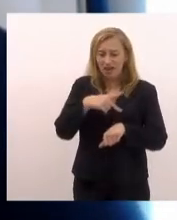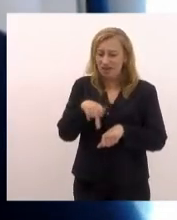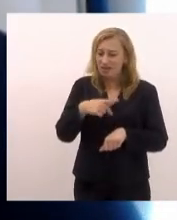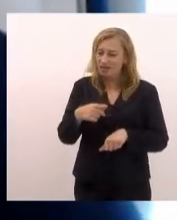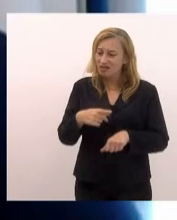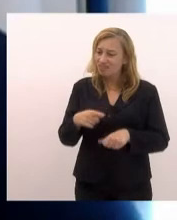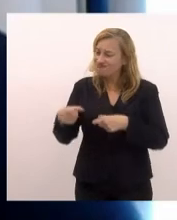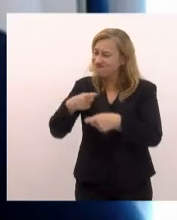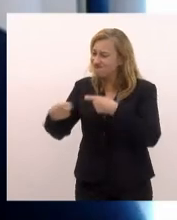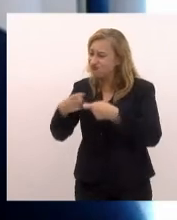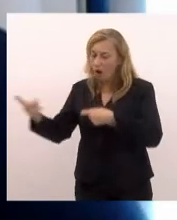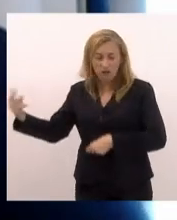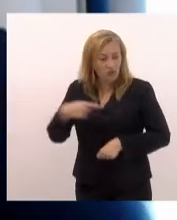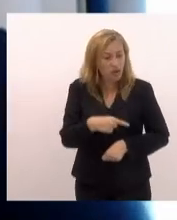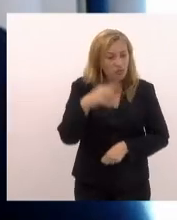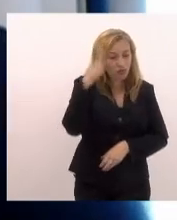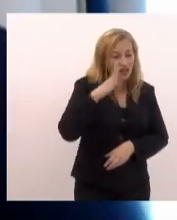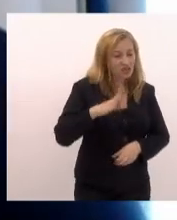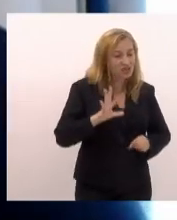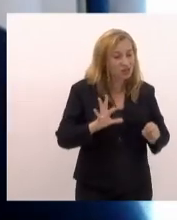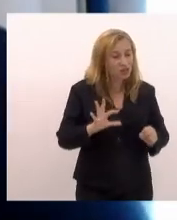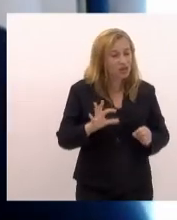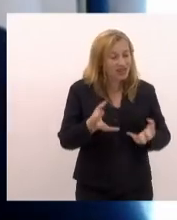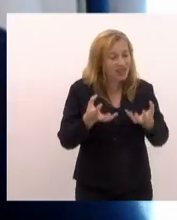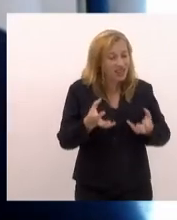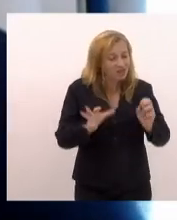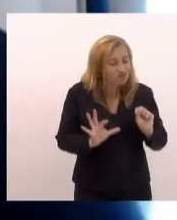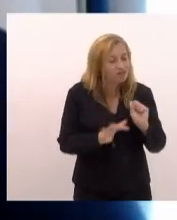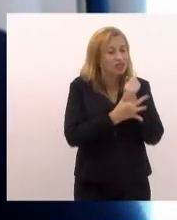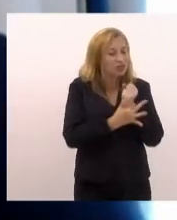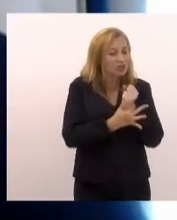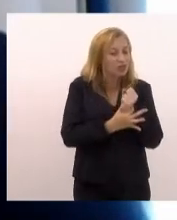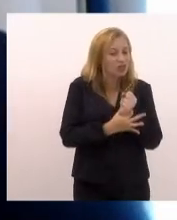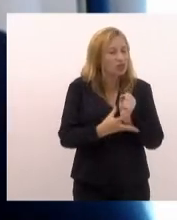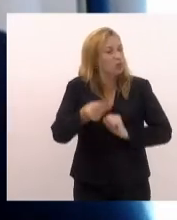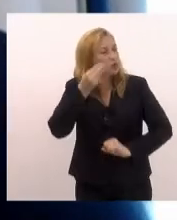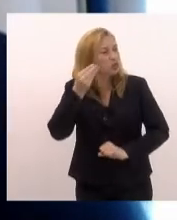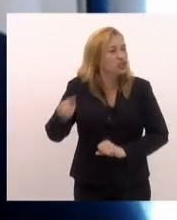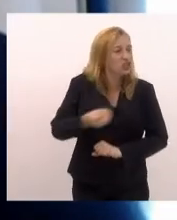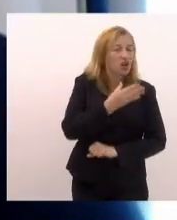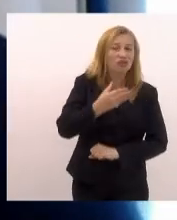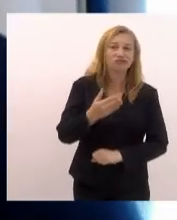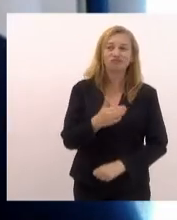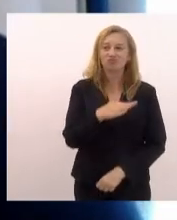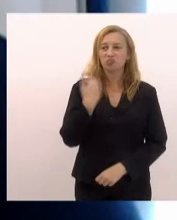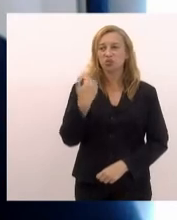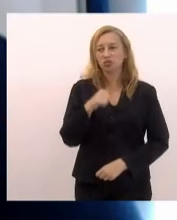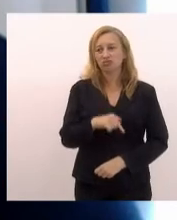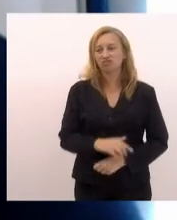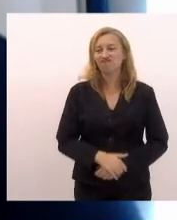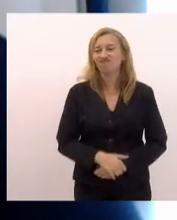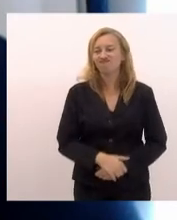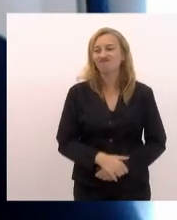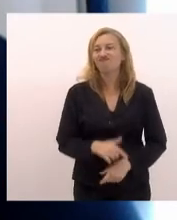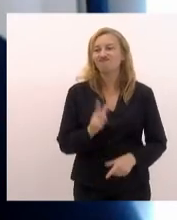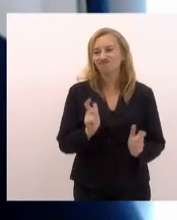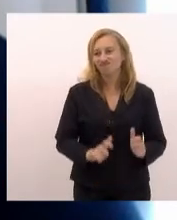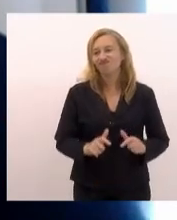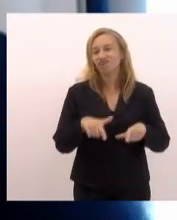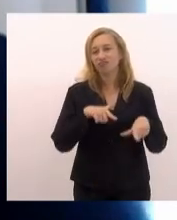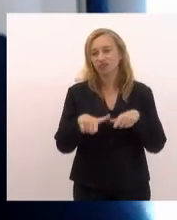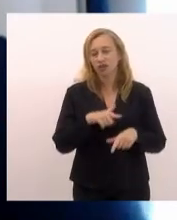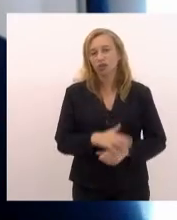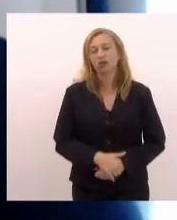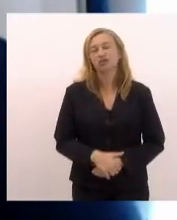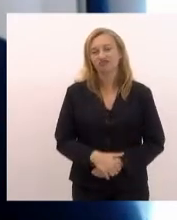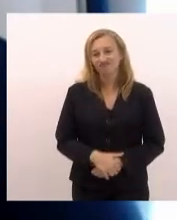para o nosso país buscando um porto seguro, buscando novas oportunidades e é brutalmente assassinada no seu local de trabalho.